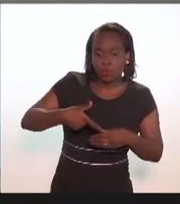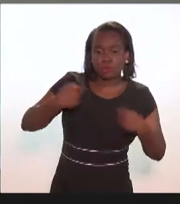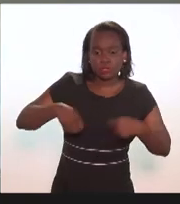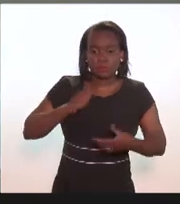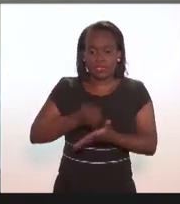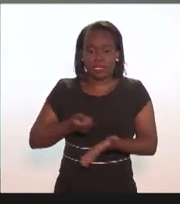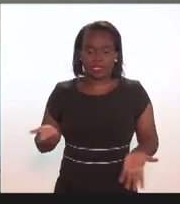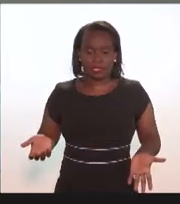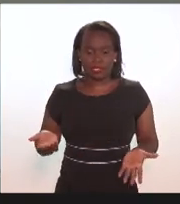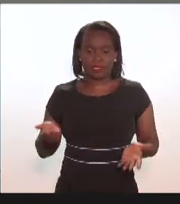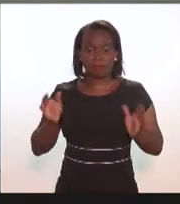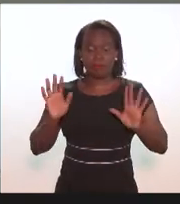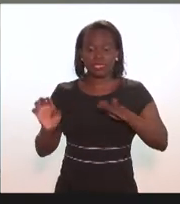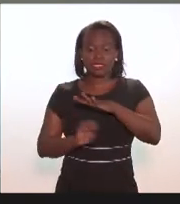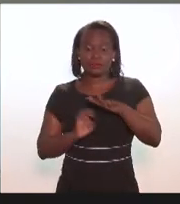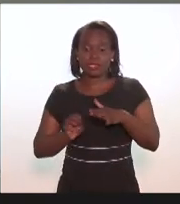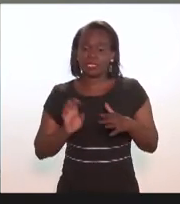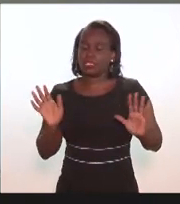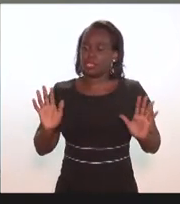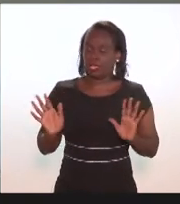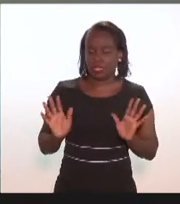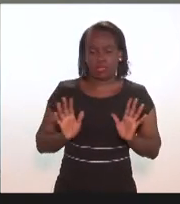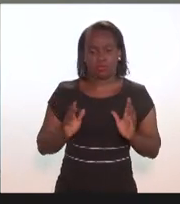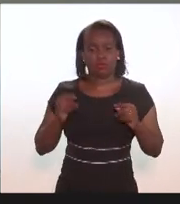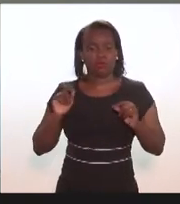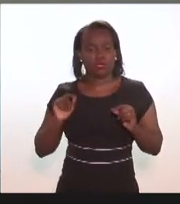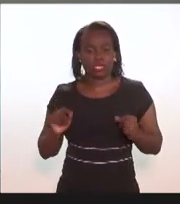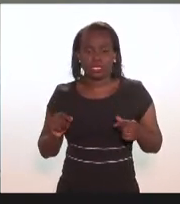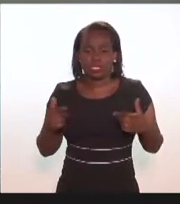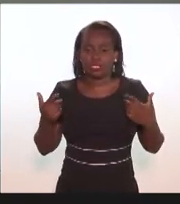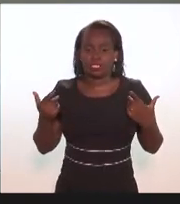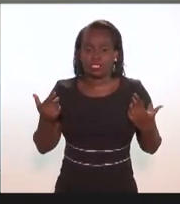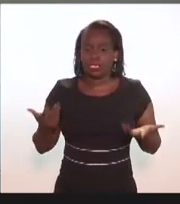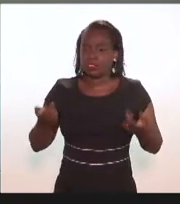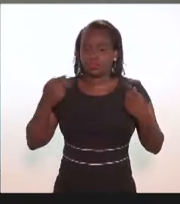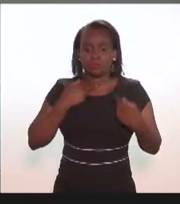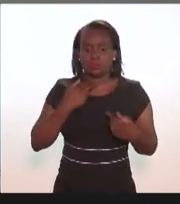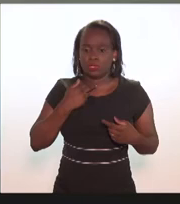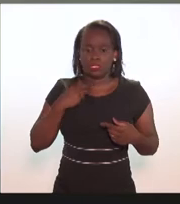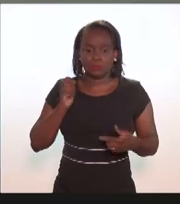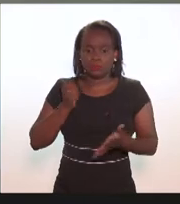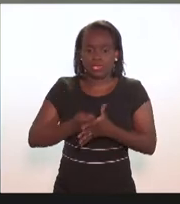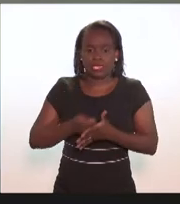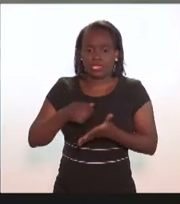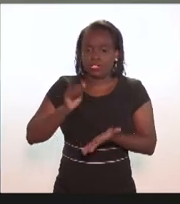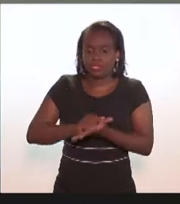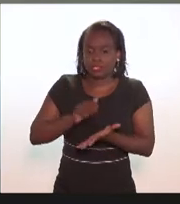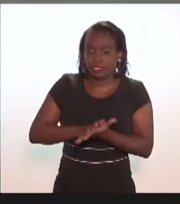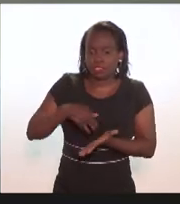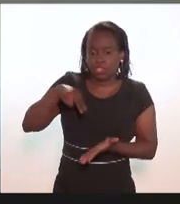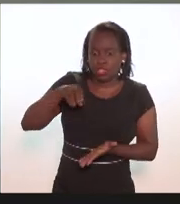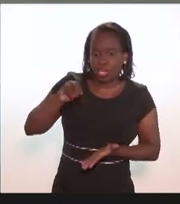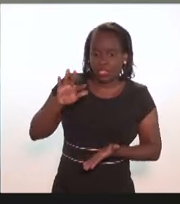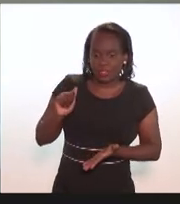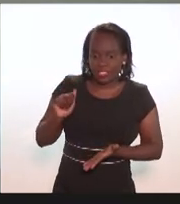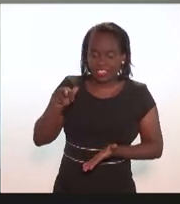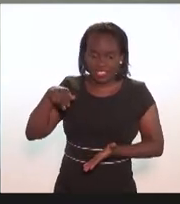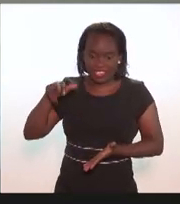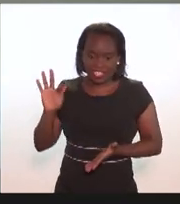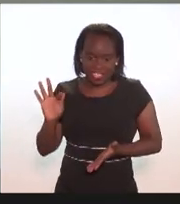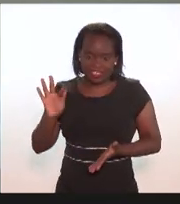apoio, enquanto as empresas defendiam a tese que sequer deveriam emitir nota fiscal